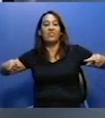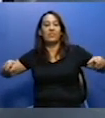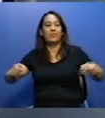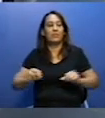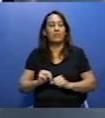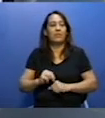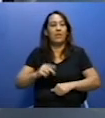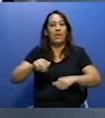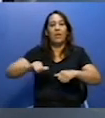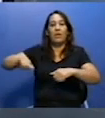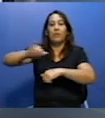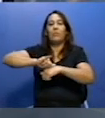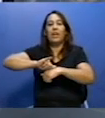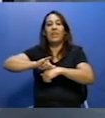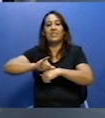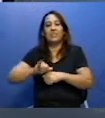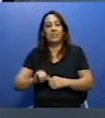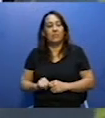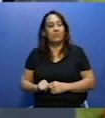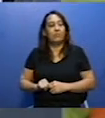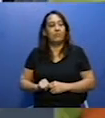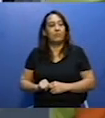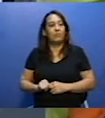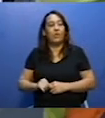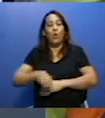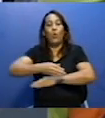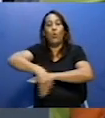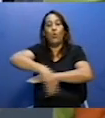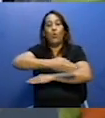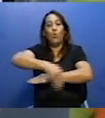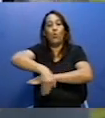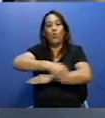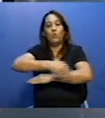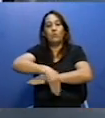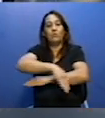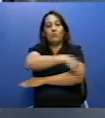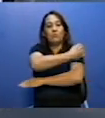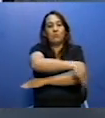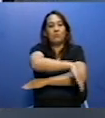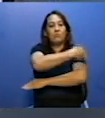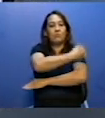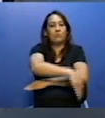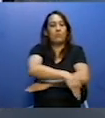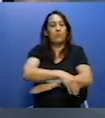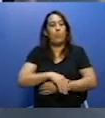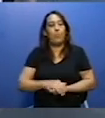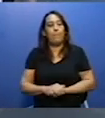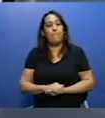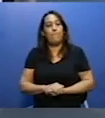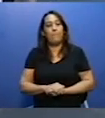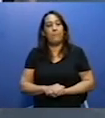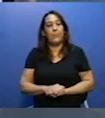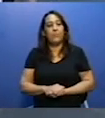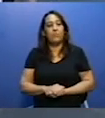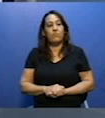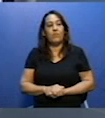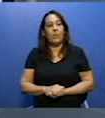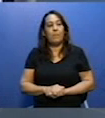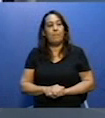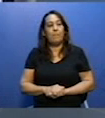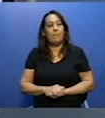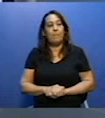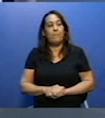uma pracinha aqui. E não tem ruas que se cruzam? Então essa é a correta. Pode